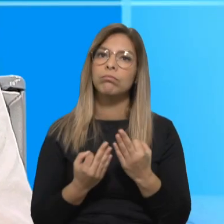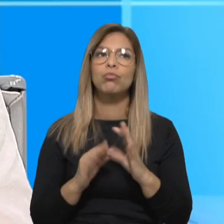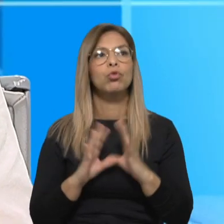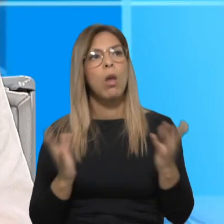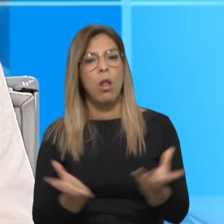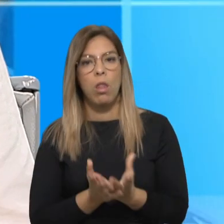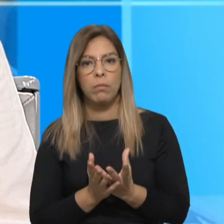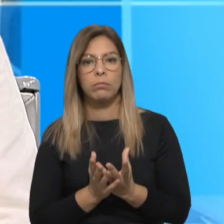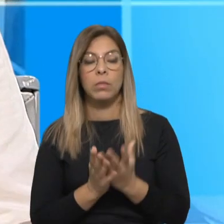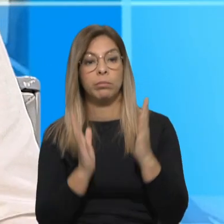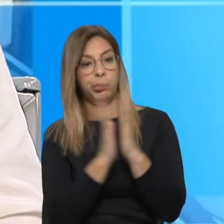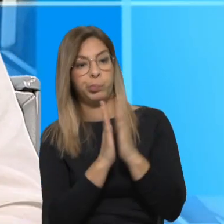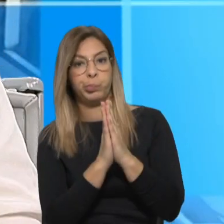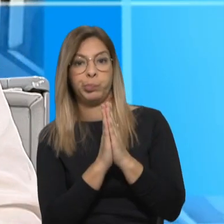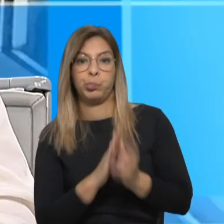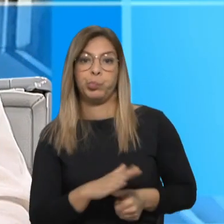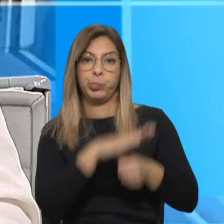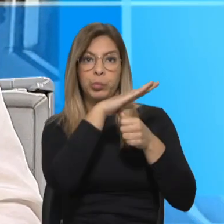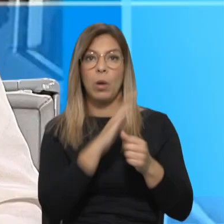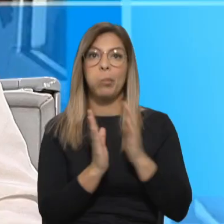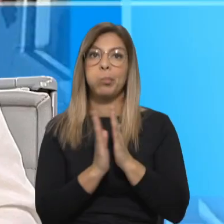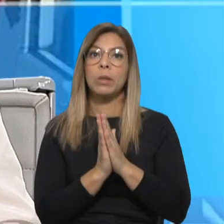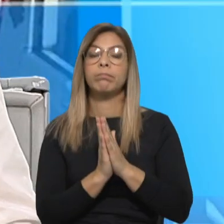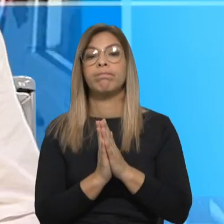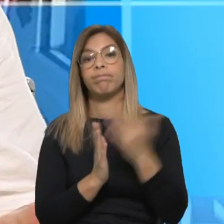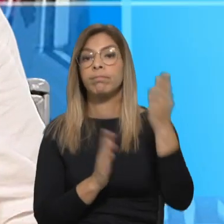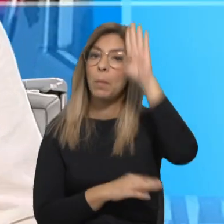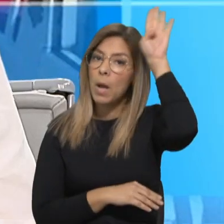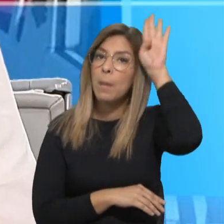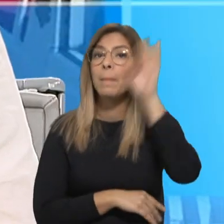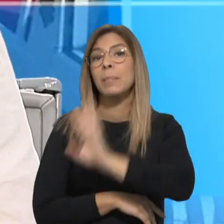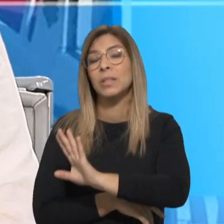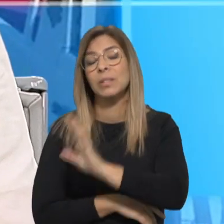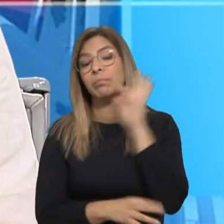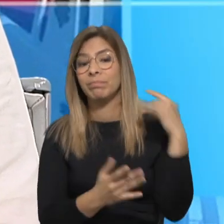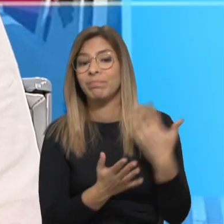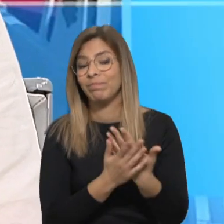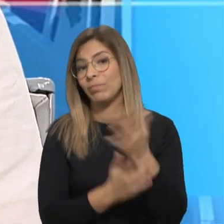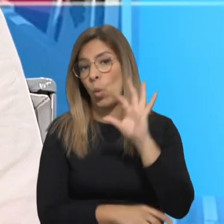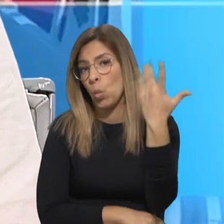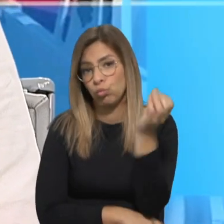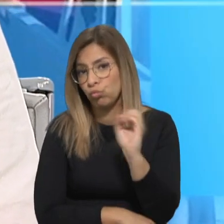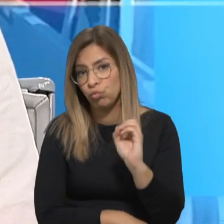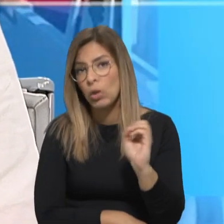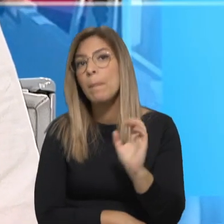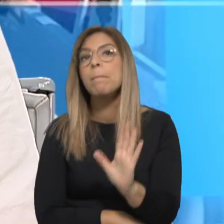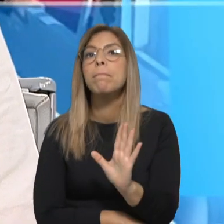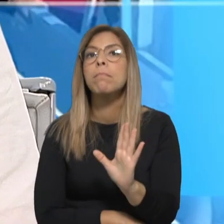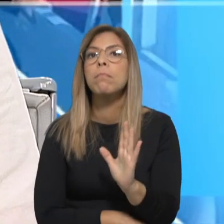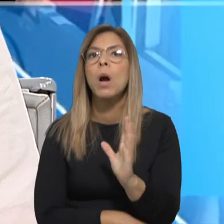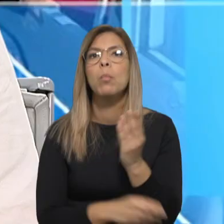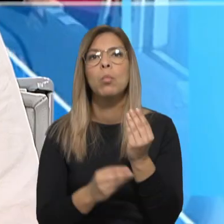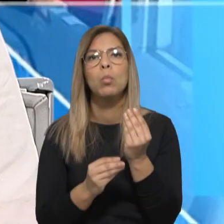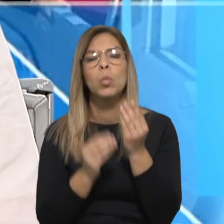da Santa Sé estava sempre, dizia, Santa Missa presidida pelo Santo Padre. Nós sabemos que ultimamente que não tem acontecido, mas certamente o Santo Padre está muito